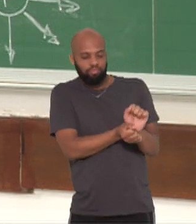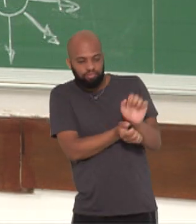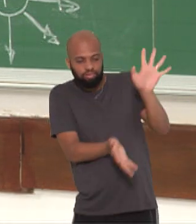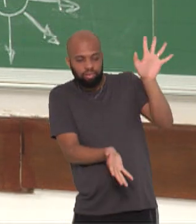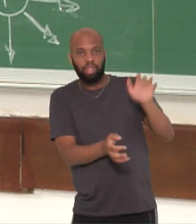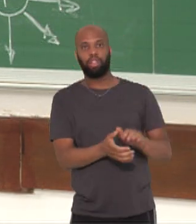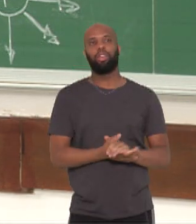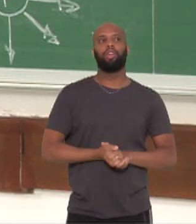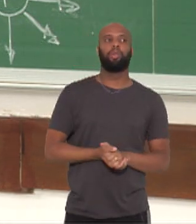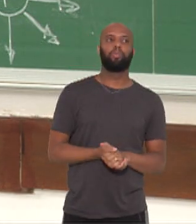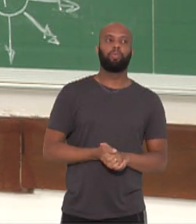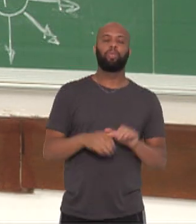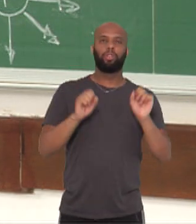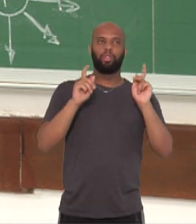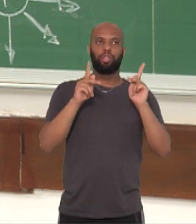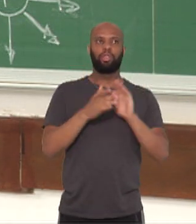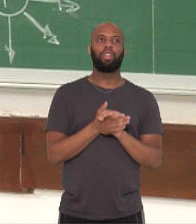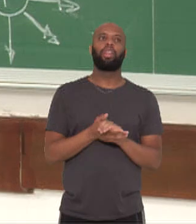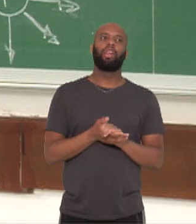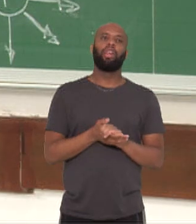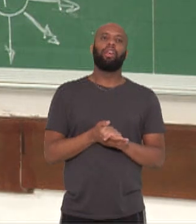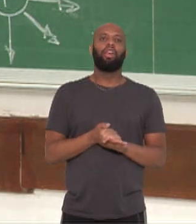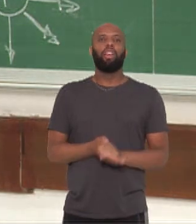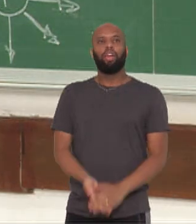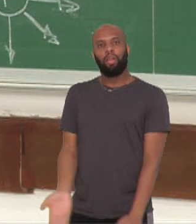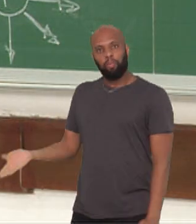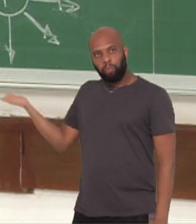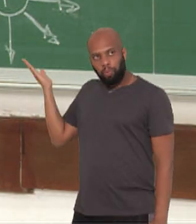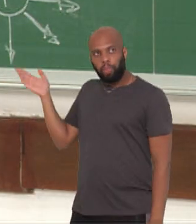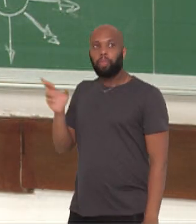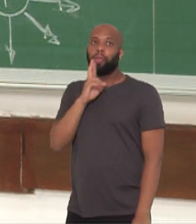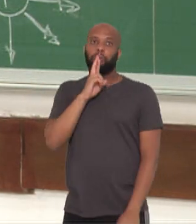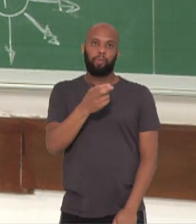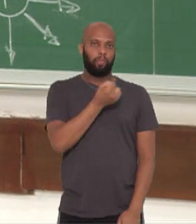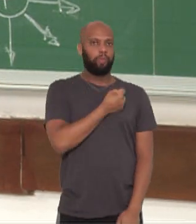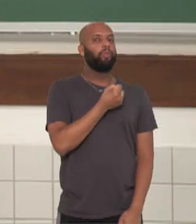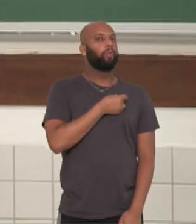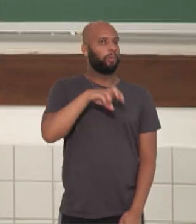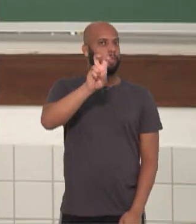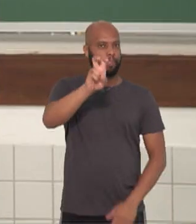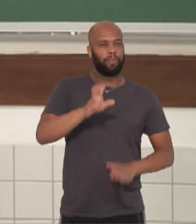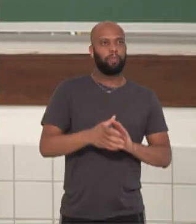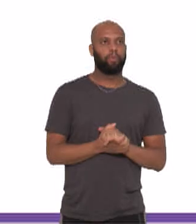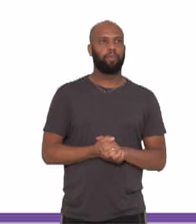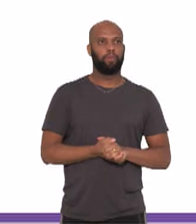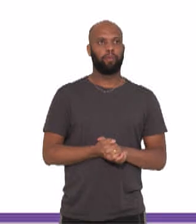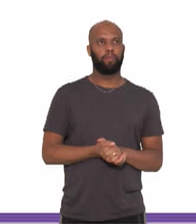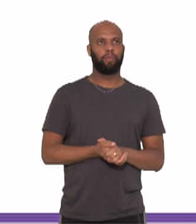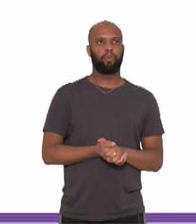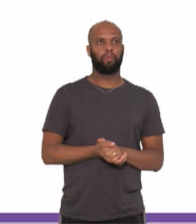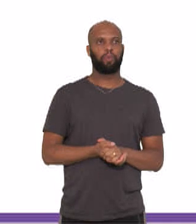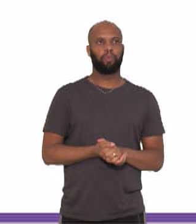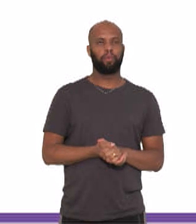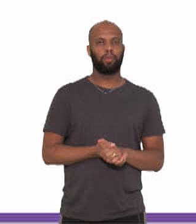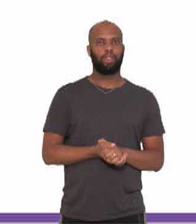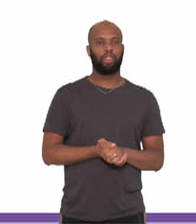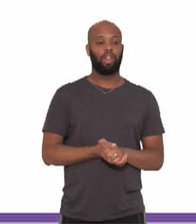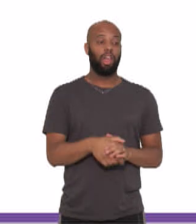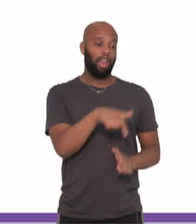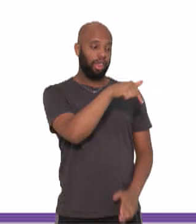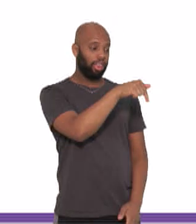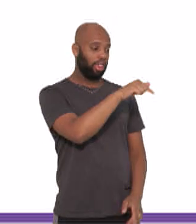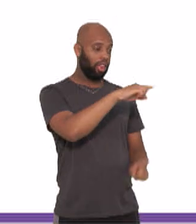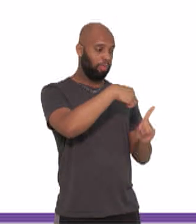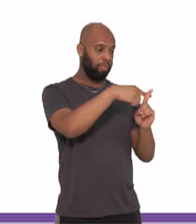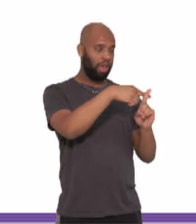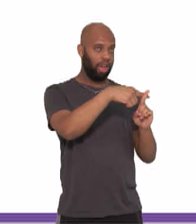fosse negativo. Tá certo? Então essa aqui é a resposta da número 5, né? Como a carga é positiva, o